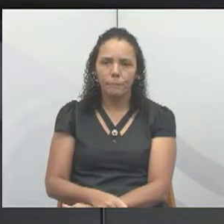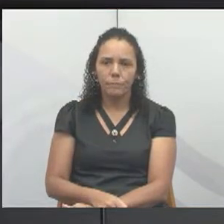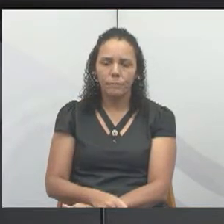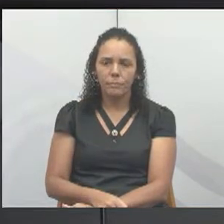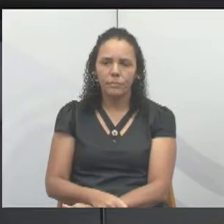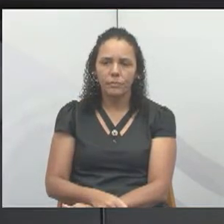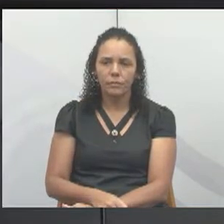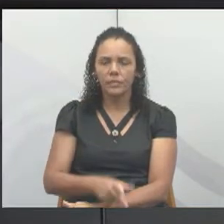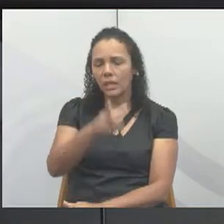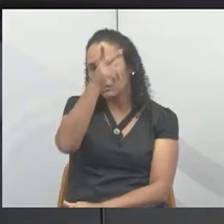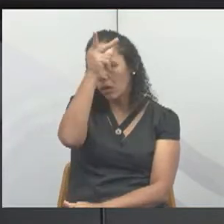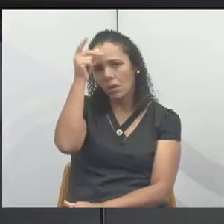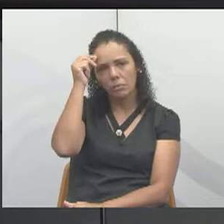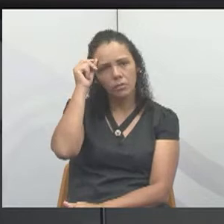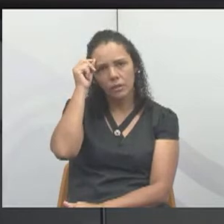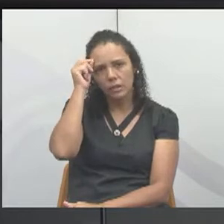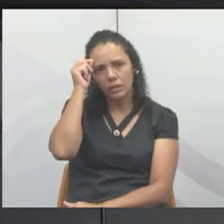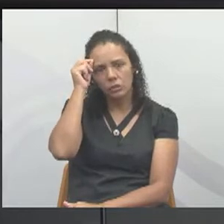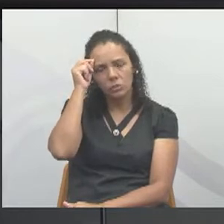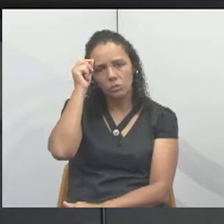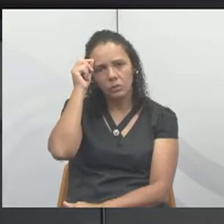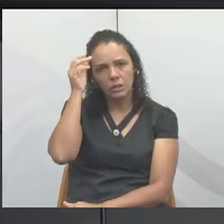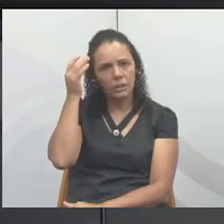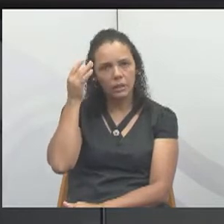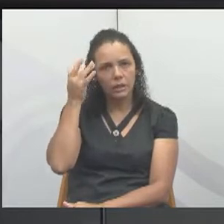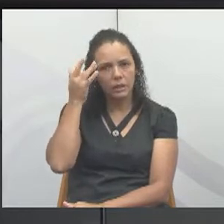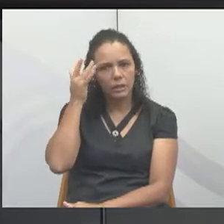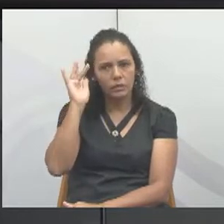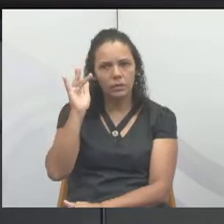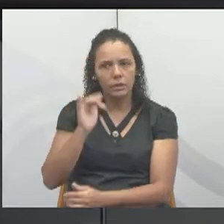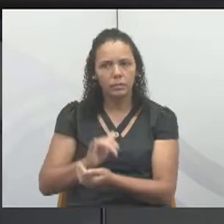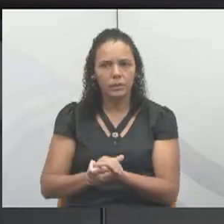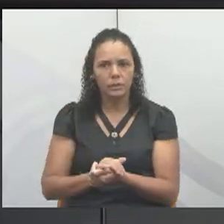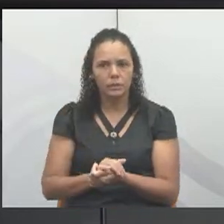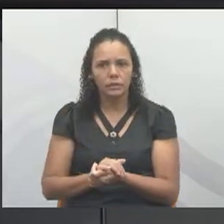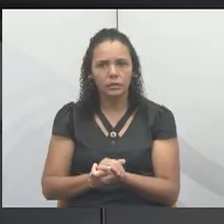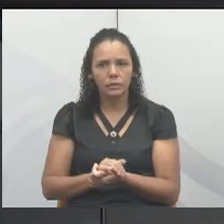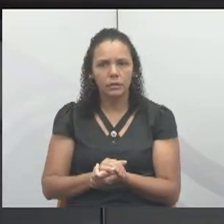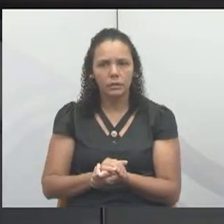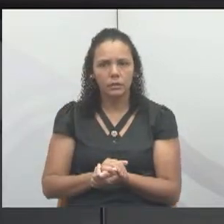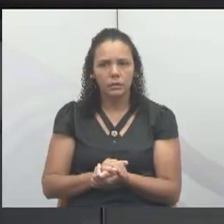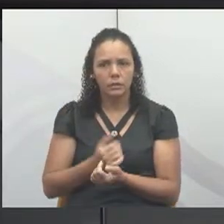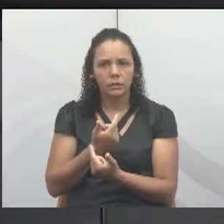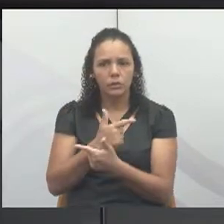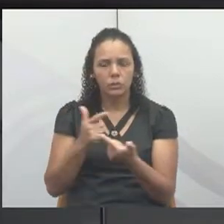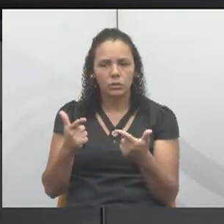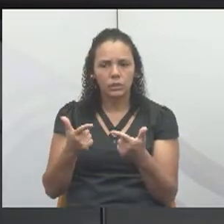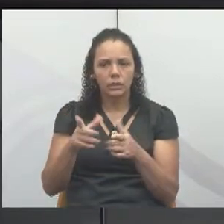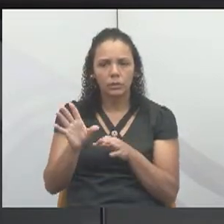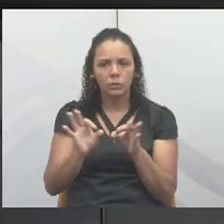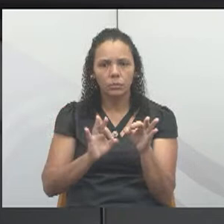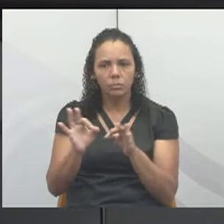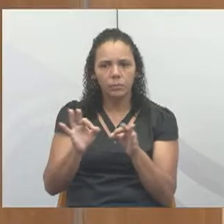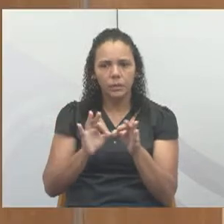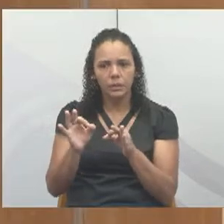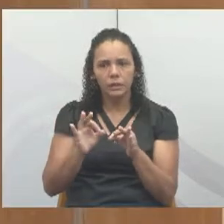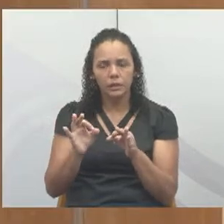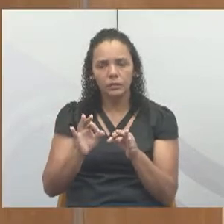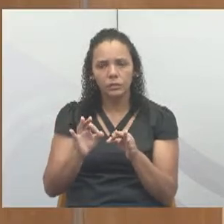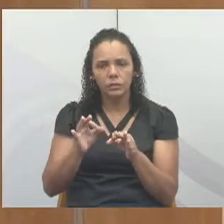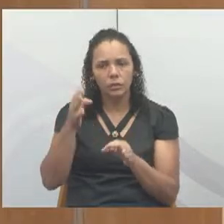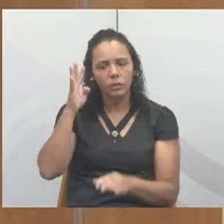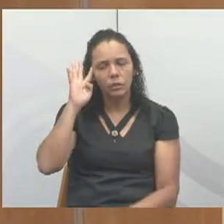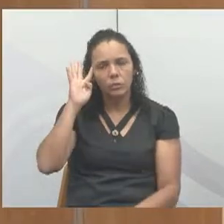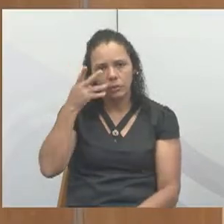que é enviado para o SAI. E a segunda parte da minha pergunta é, então não existe nenhum plano a curto prazo para resolver o problema de falta de água na Zona Leste? Sim,